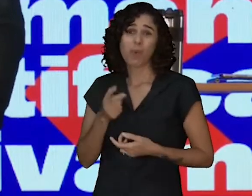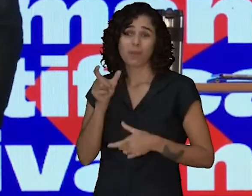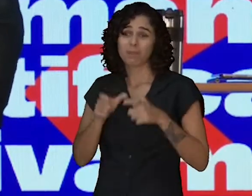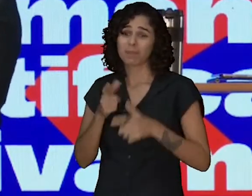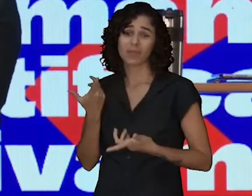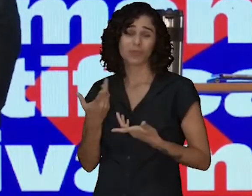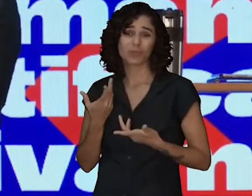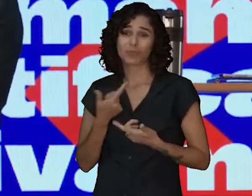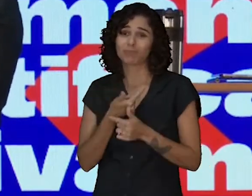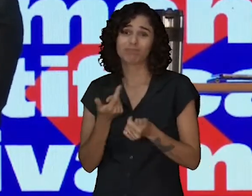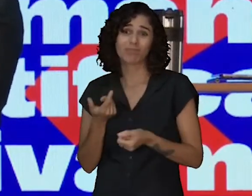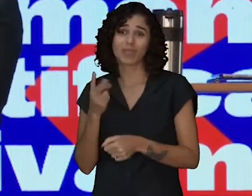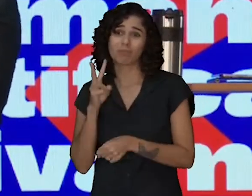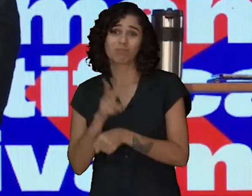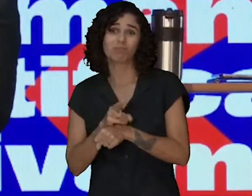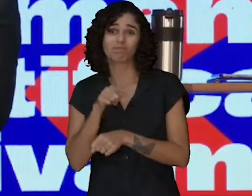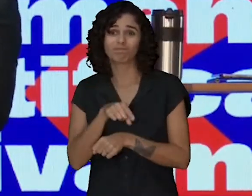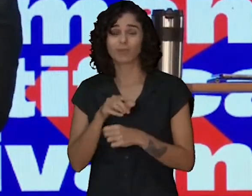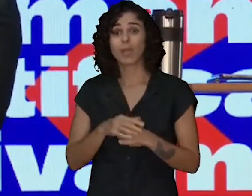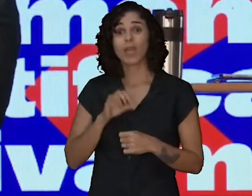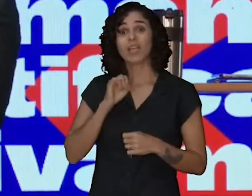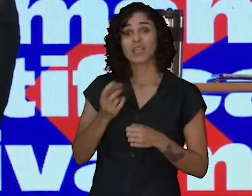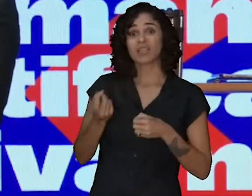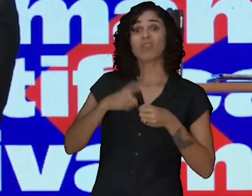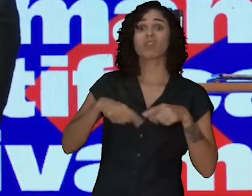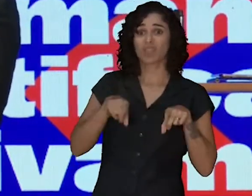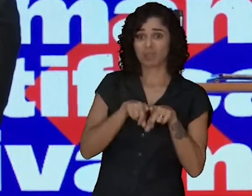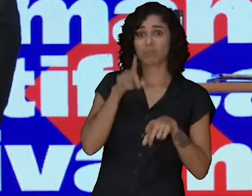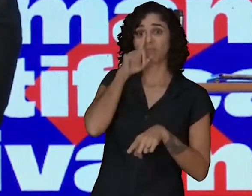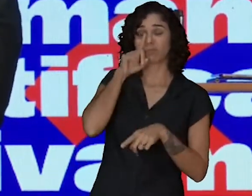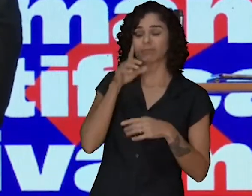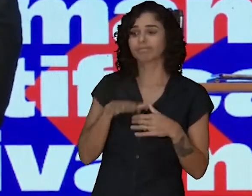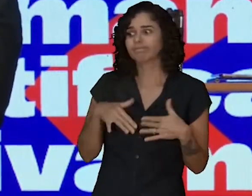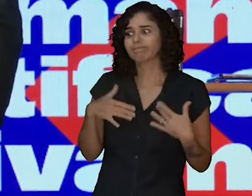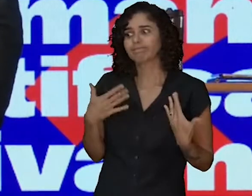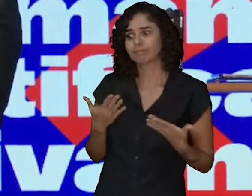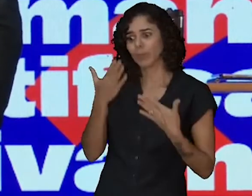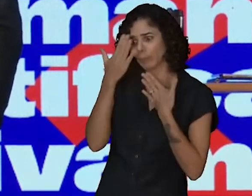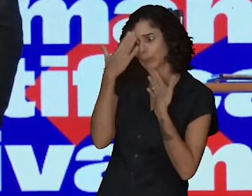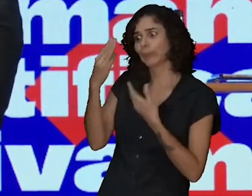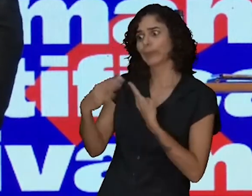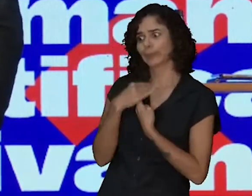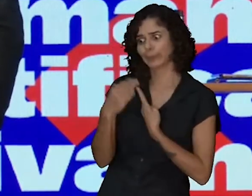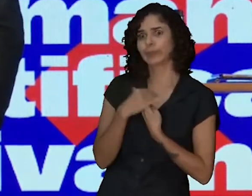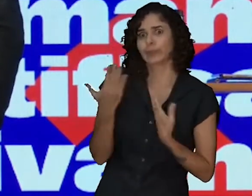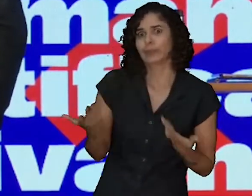como proteger. E se voltar também. Falei, obrigado pelo conselho.